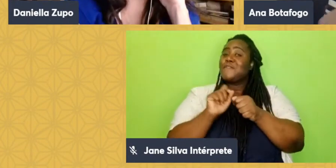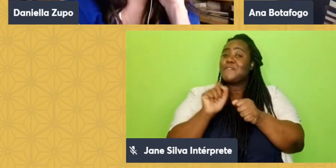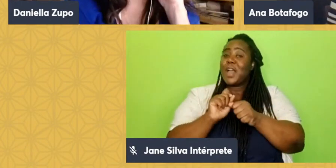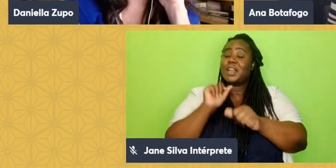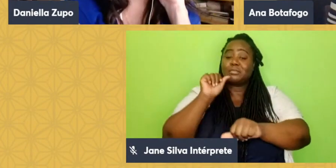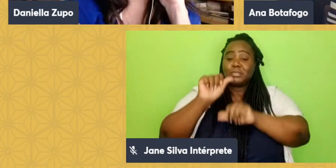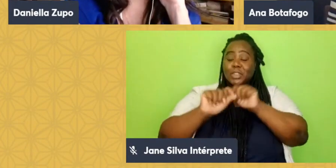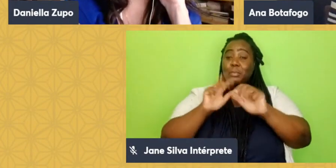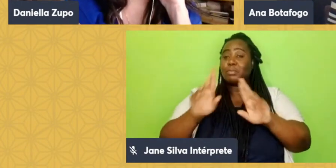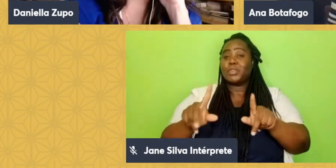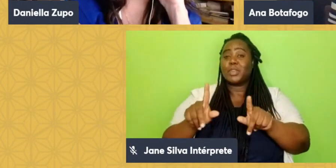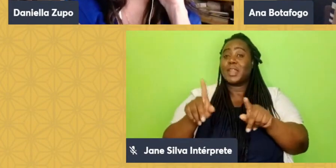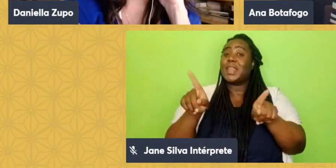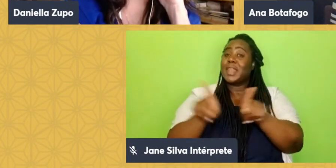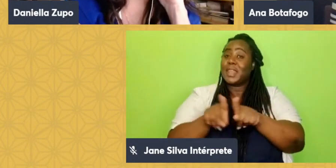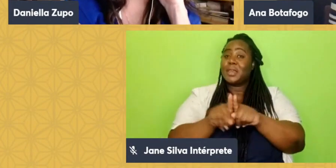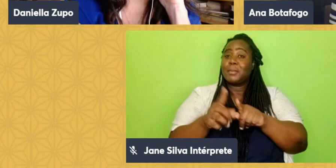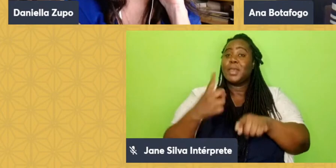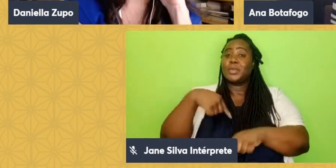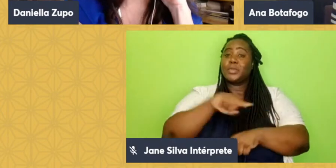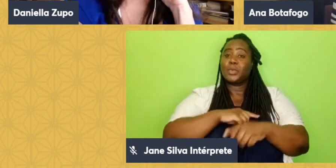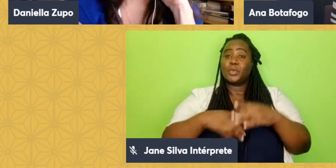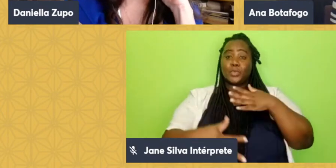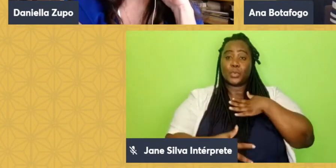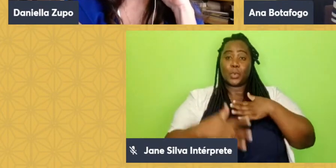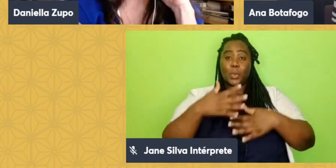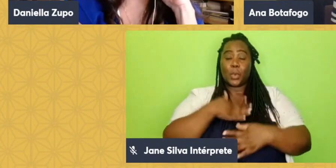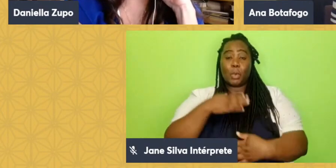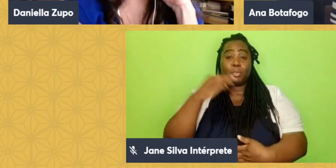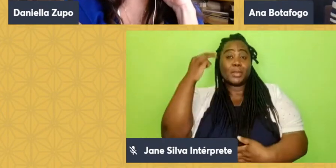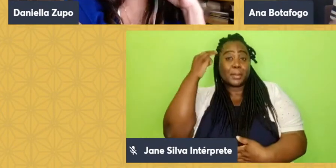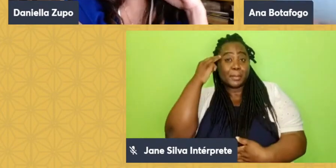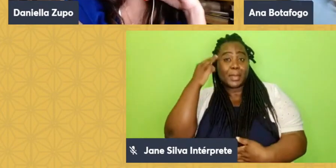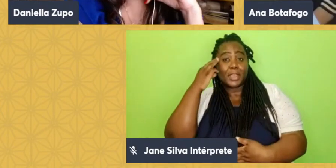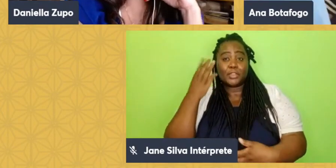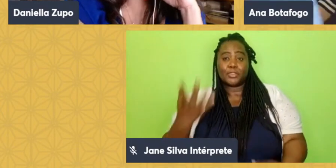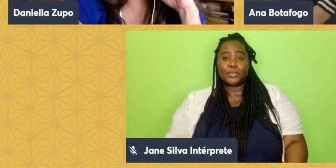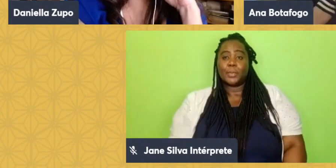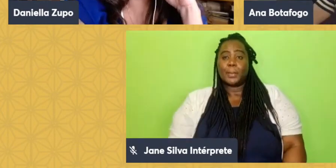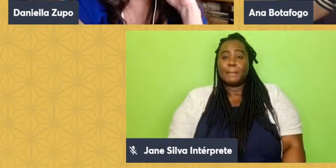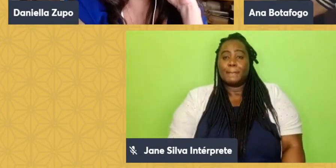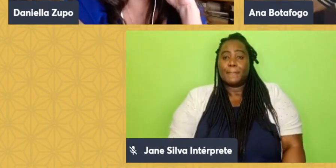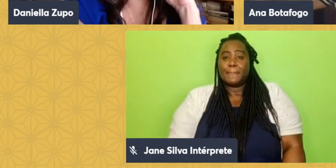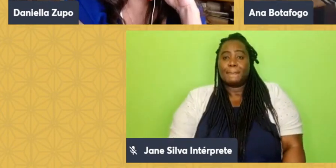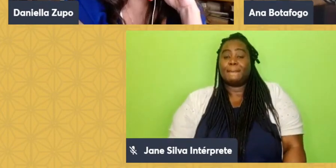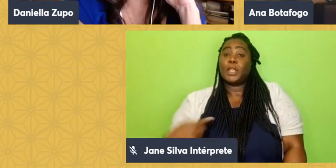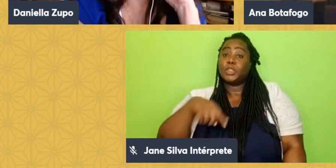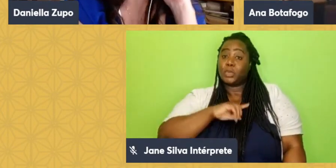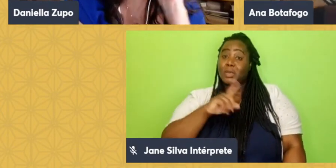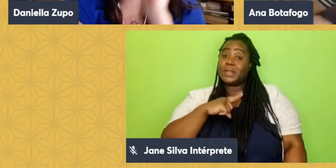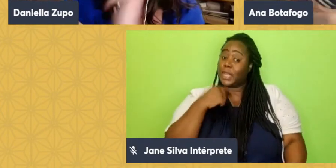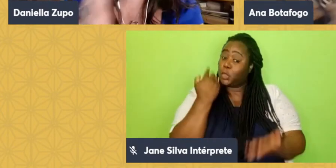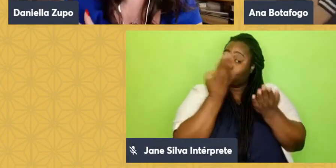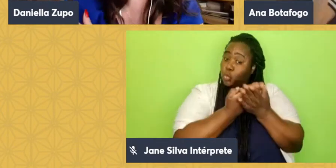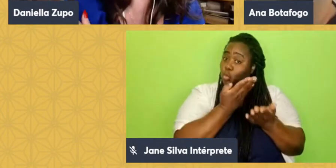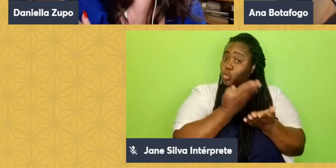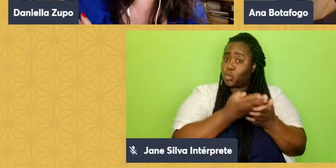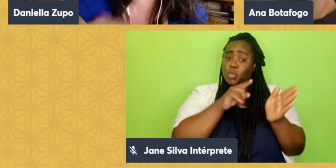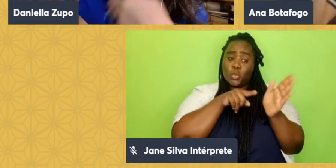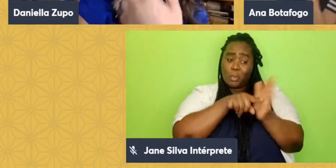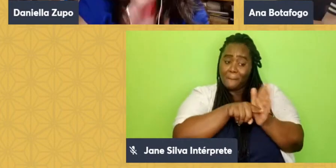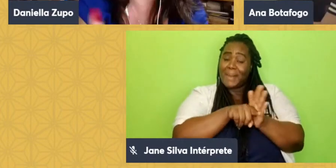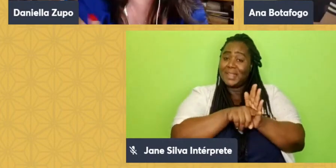diretamente também no nosso corpo e na nossa mente Então eu acho que eu e a gente tem pesquisa né Ana que um